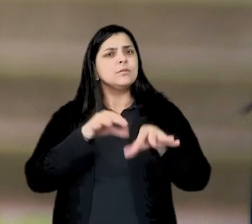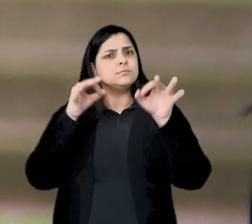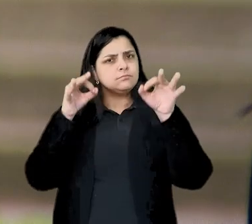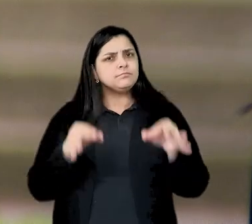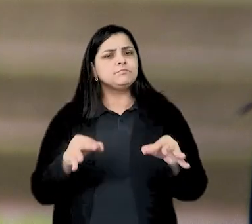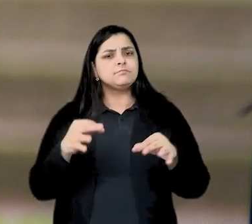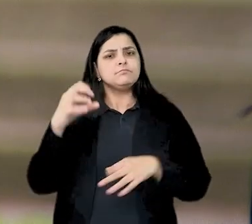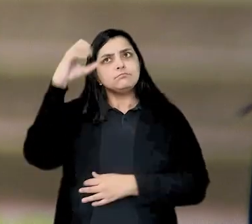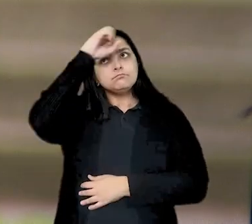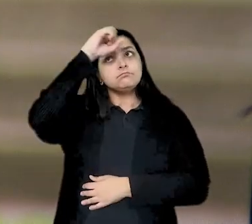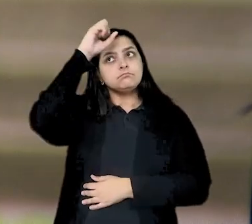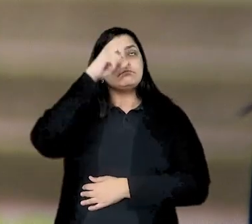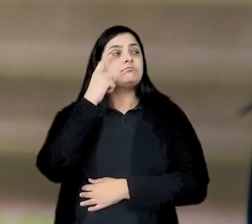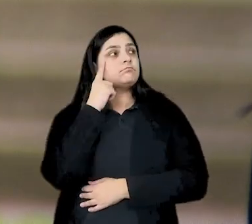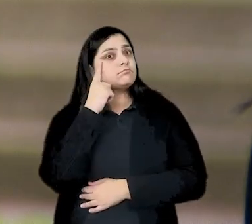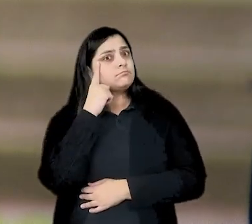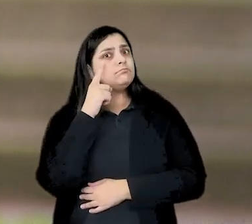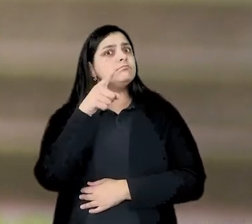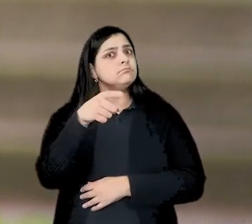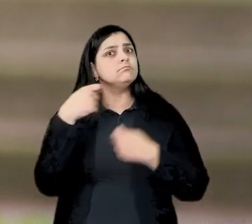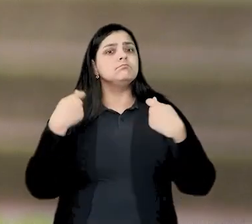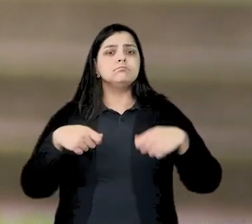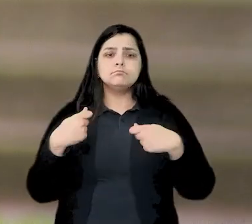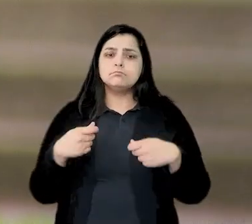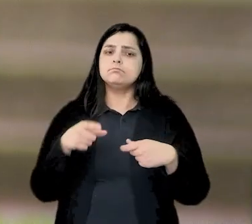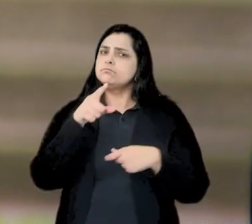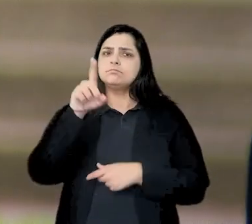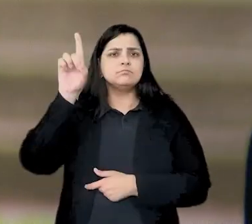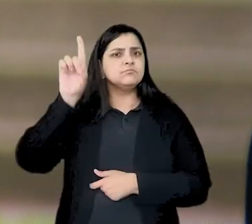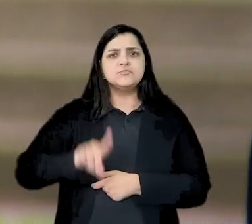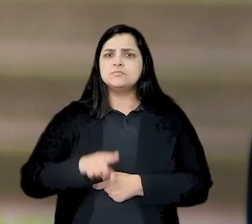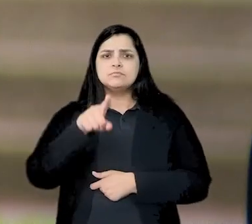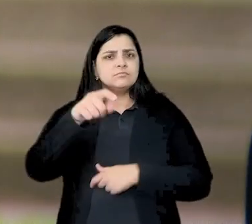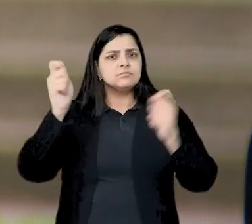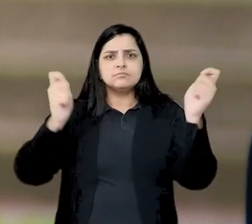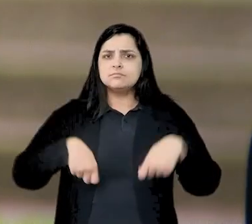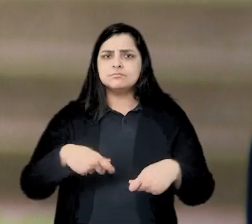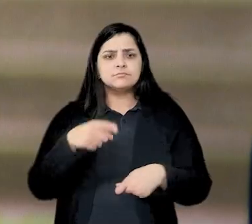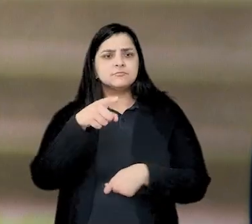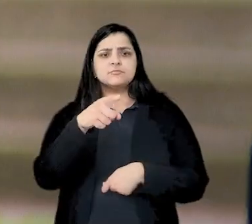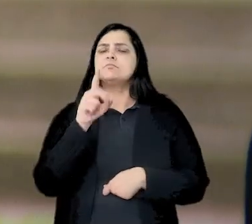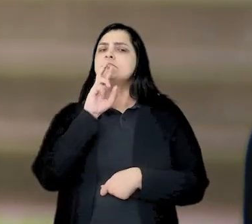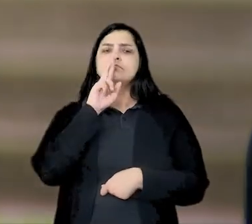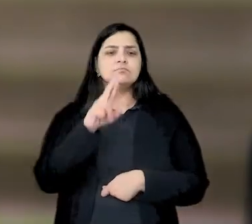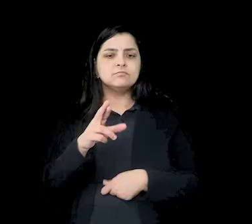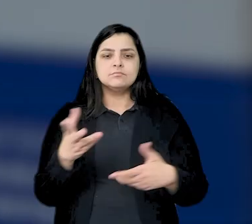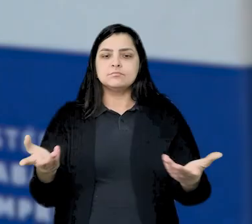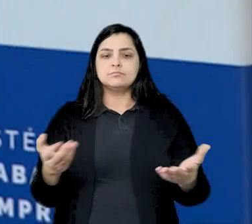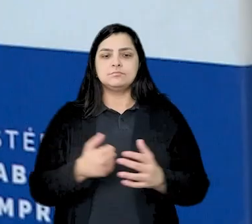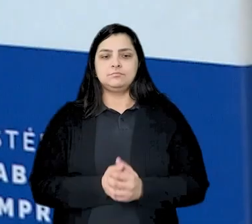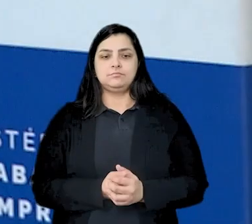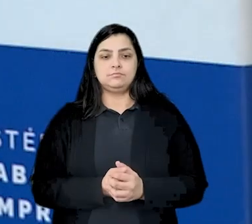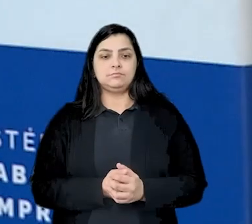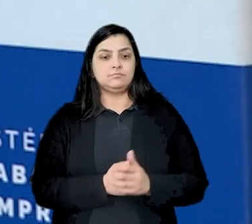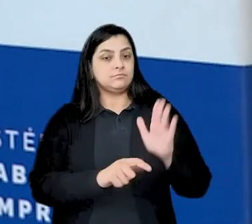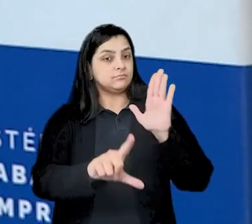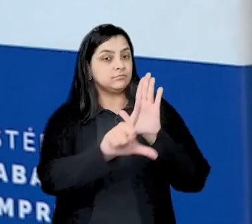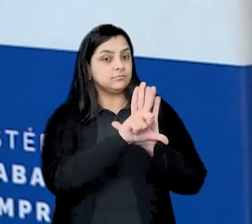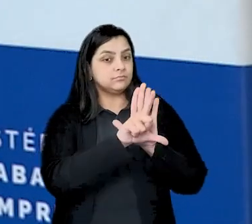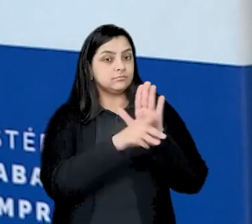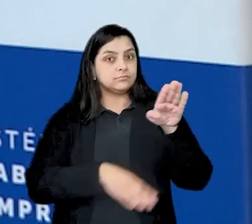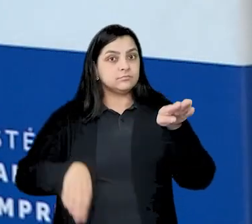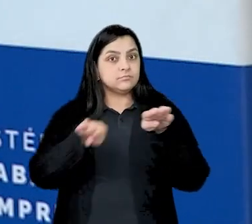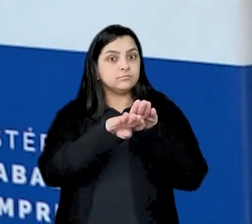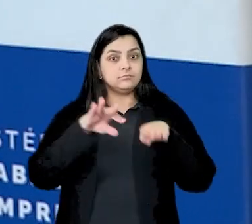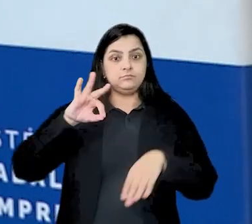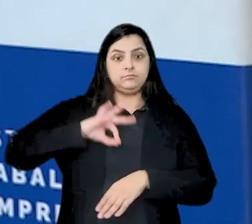educação mesmo. De educação. Olha, mulher, você precisa, você tem direito, você tem capacidade, você é eficiente. A legislação